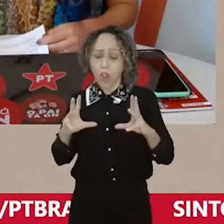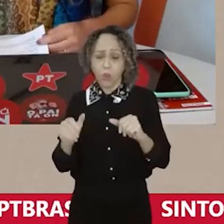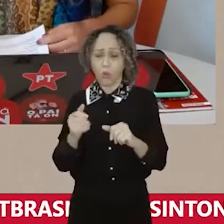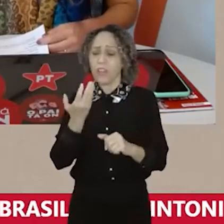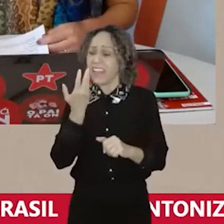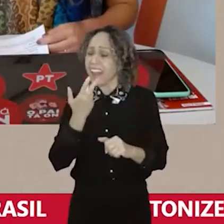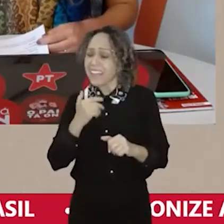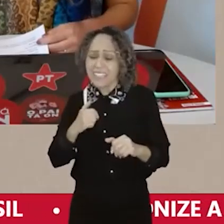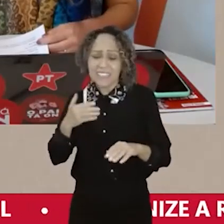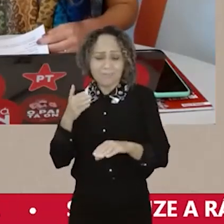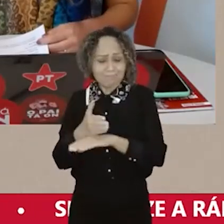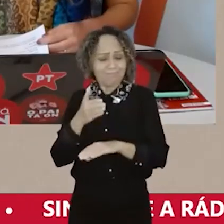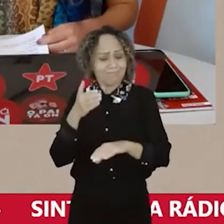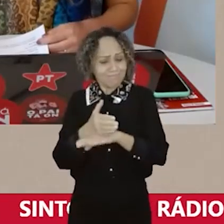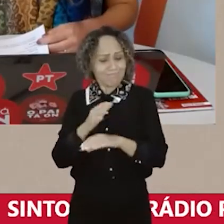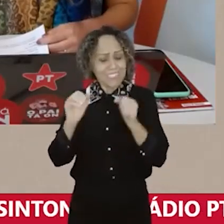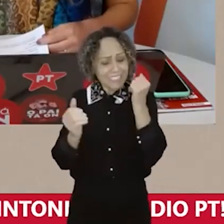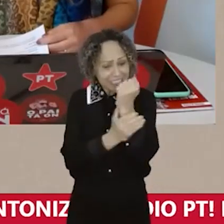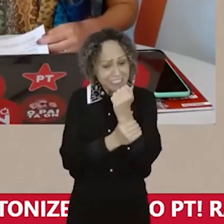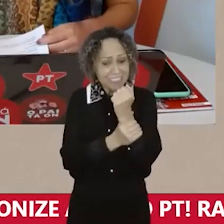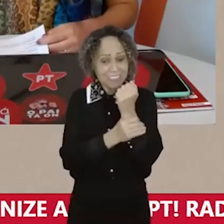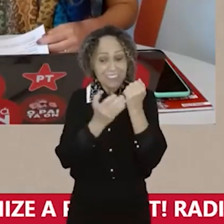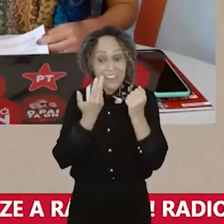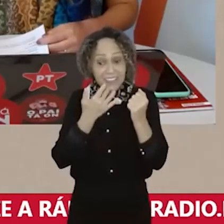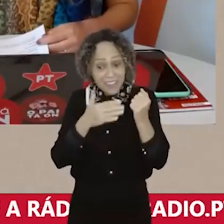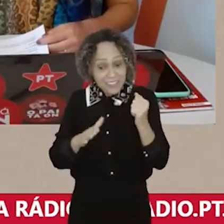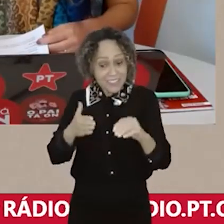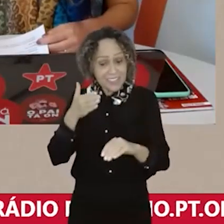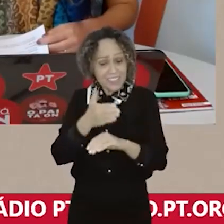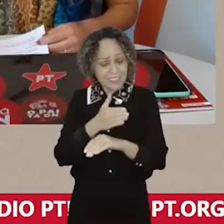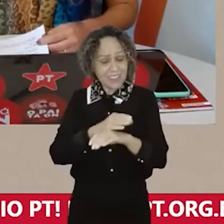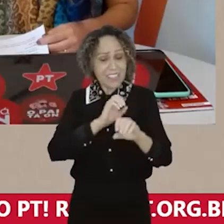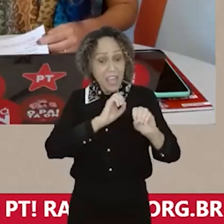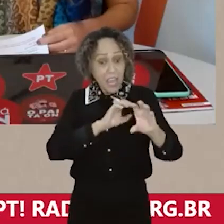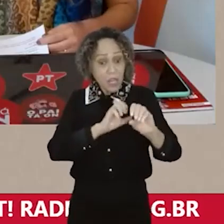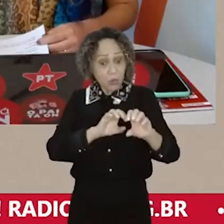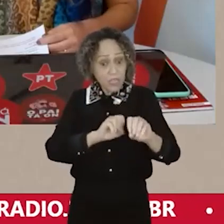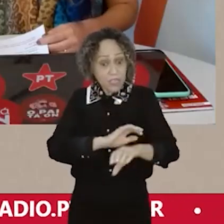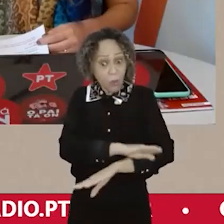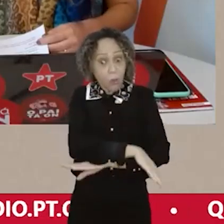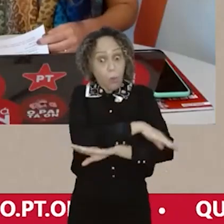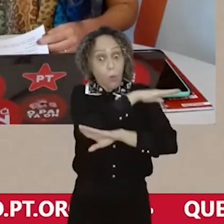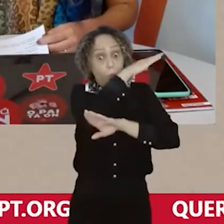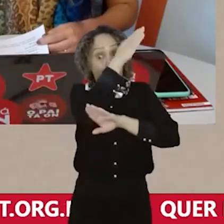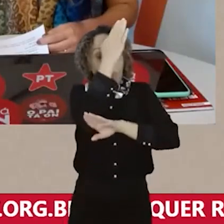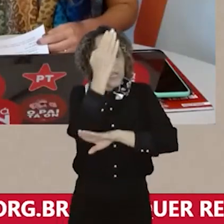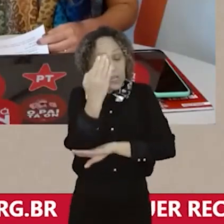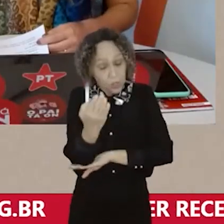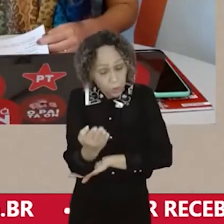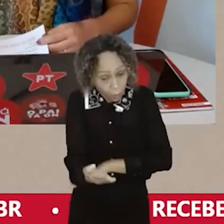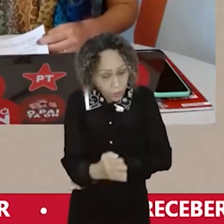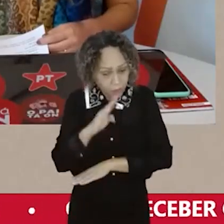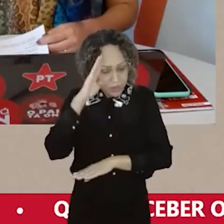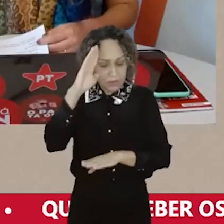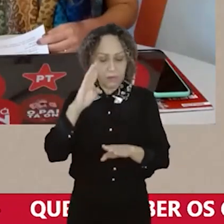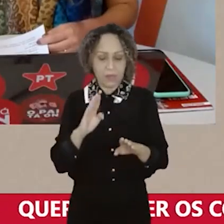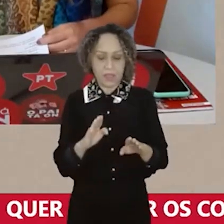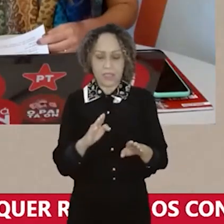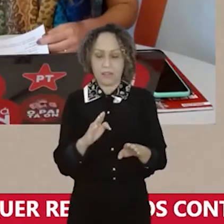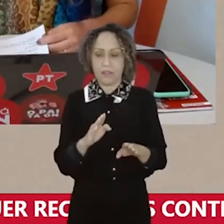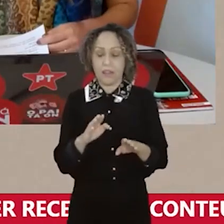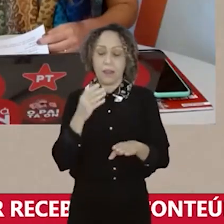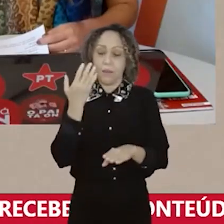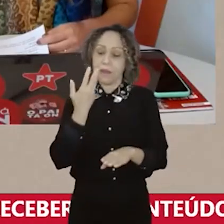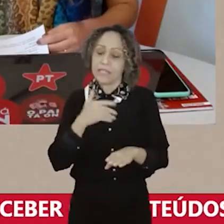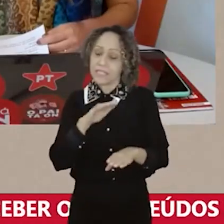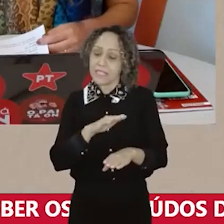forma integral. Então, a gente vinha num crescente, principalmente para as crianças pobres, para as crianças do Bolsa Família. Então, quando a gente